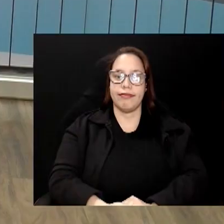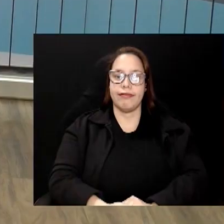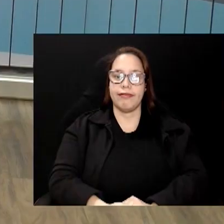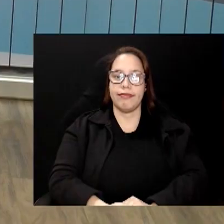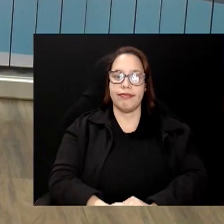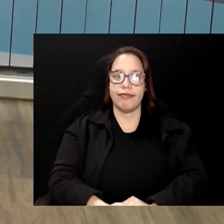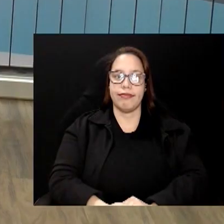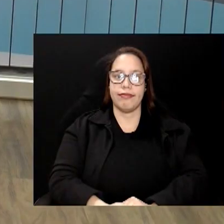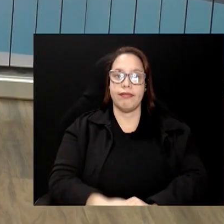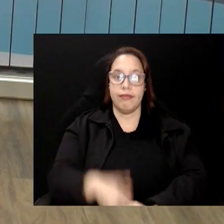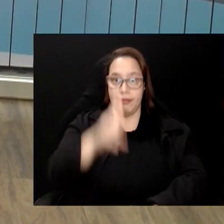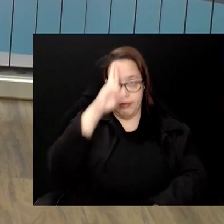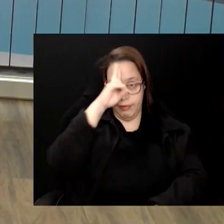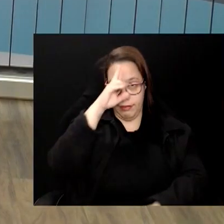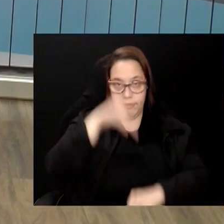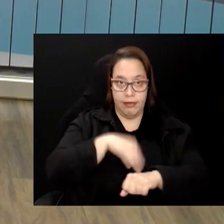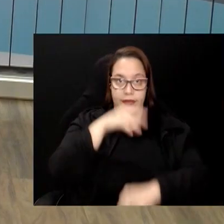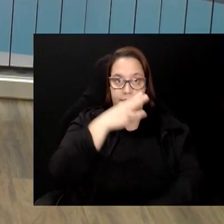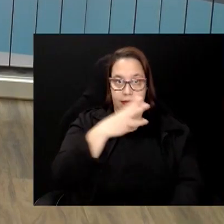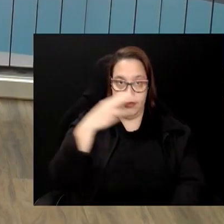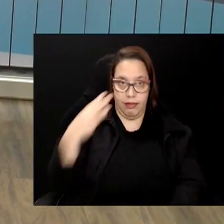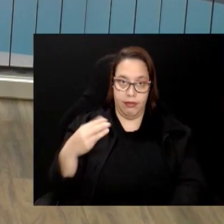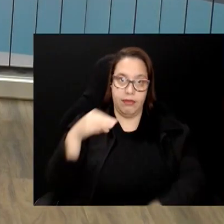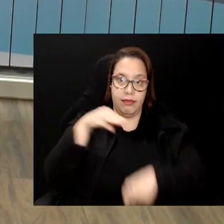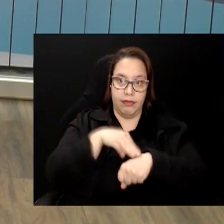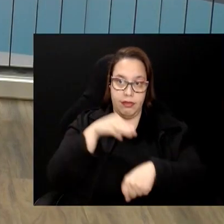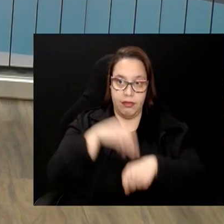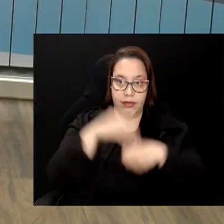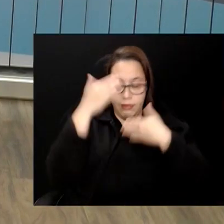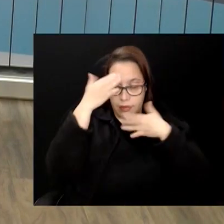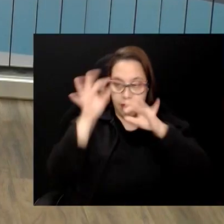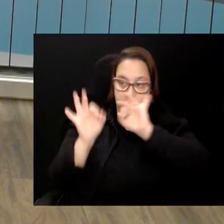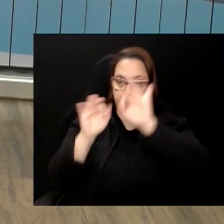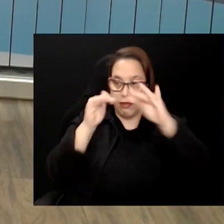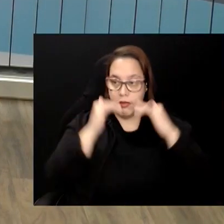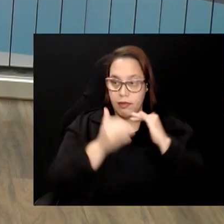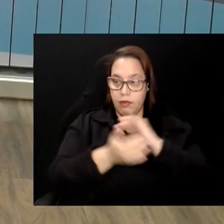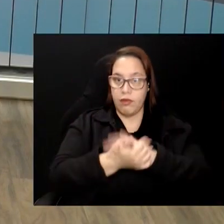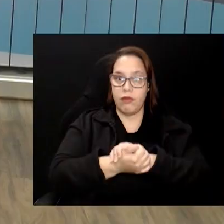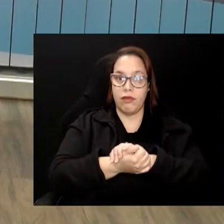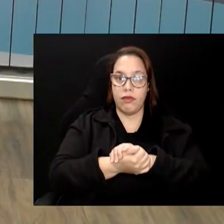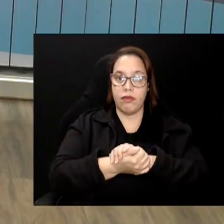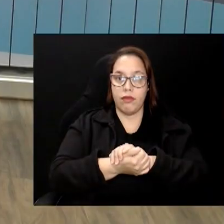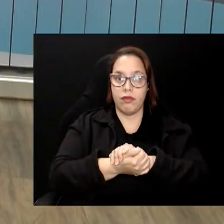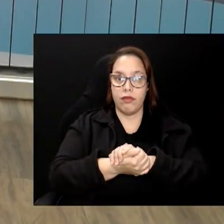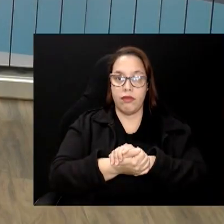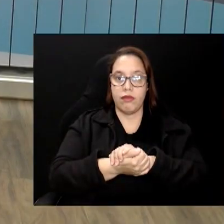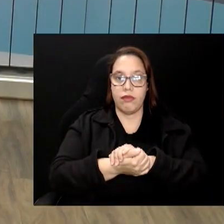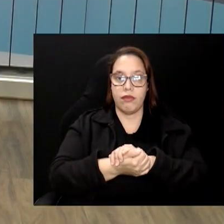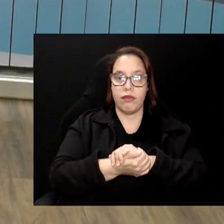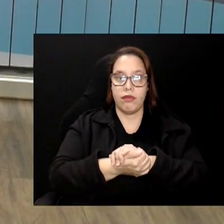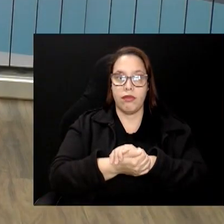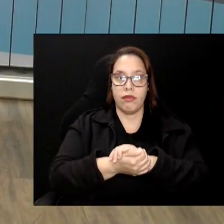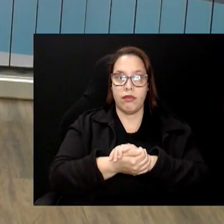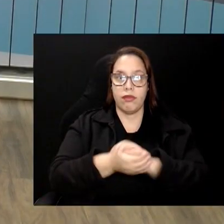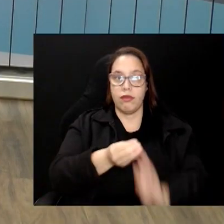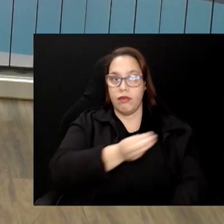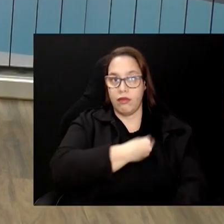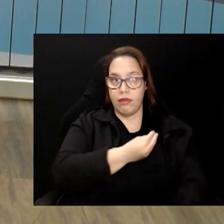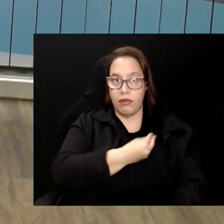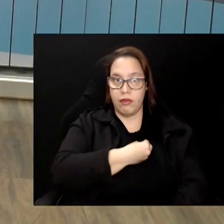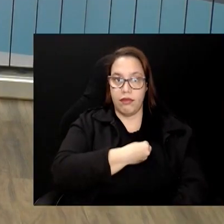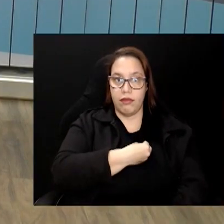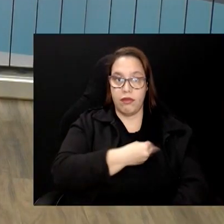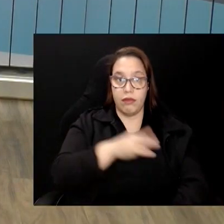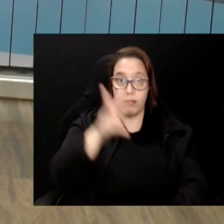12:00 mais 33 minutos. Muito obrigado pela sua companhia, pela sua audiência. Estamos ao vivo nesta